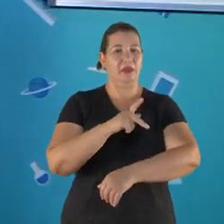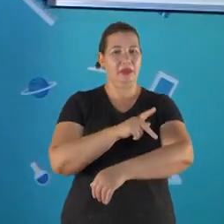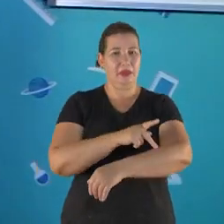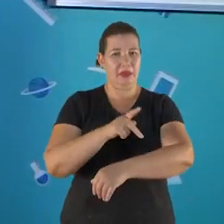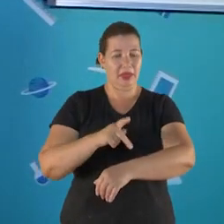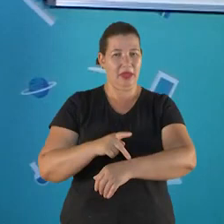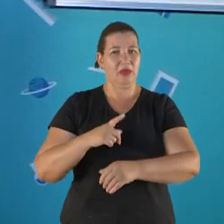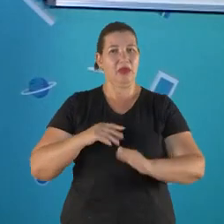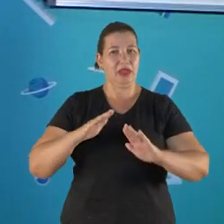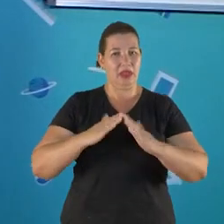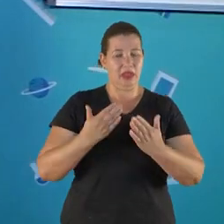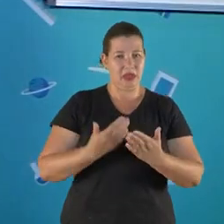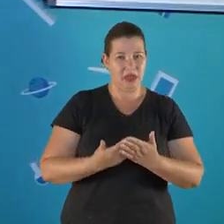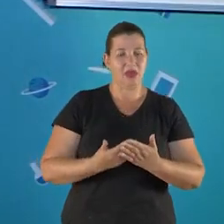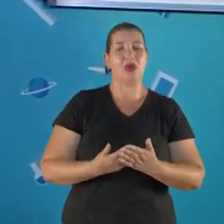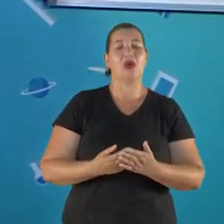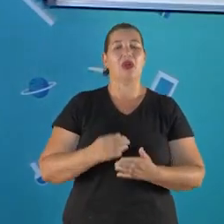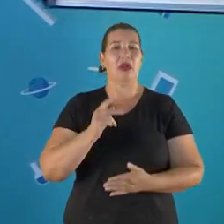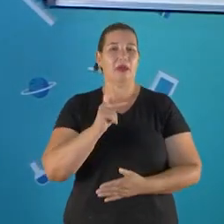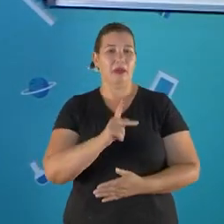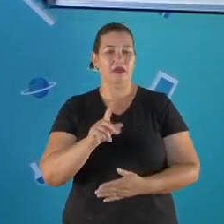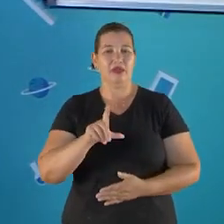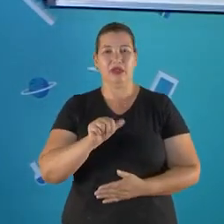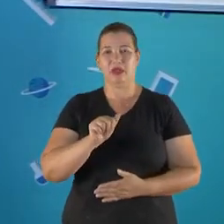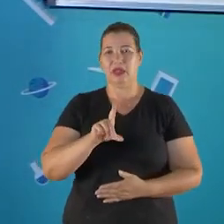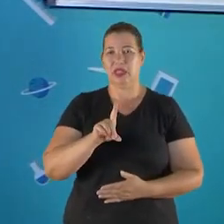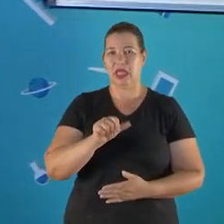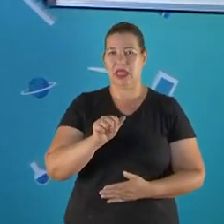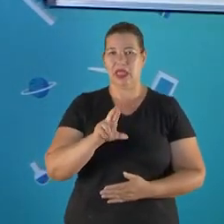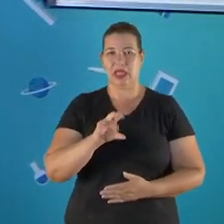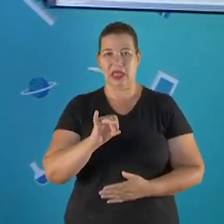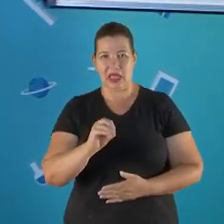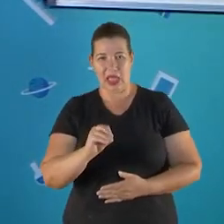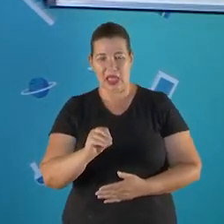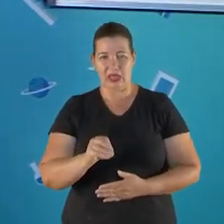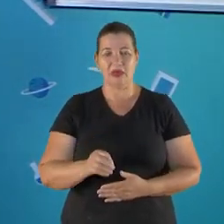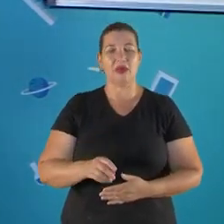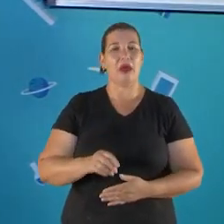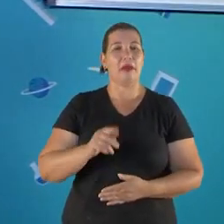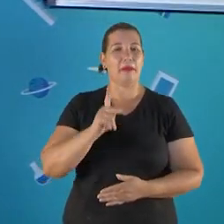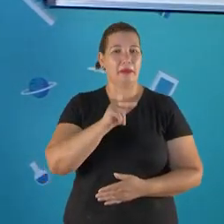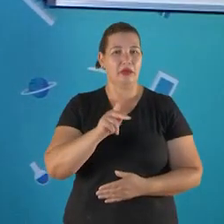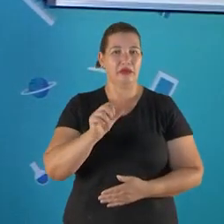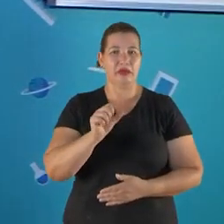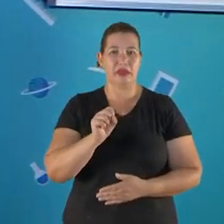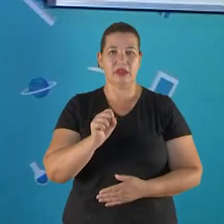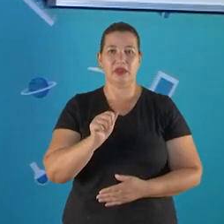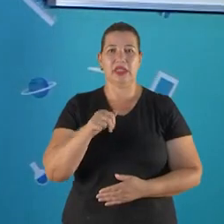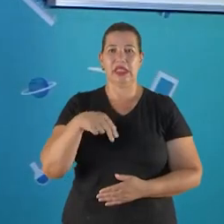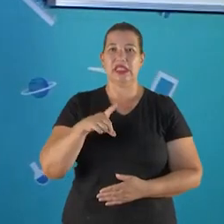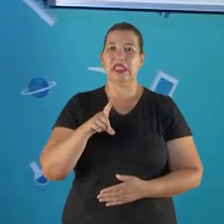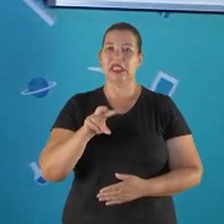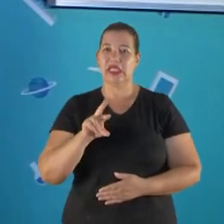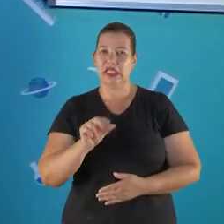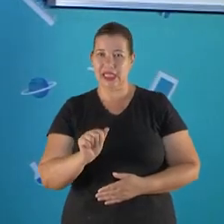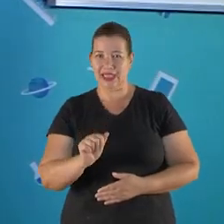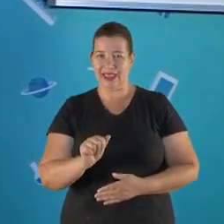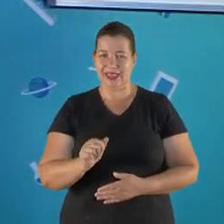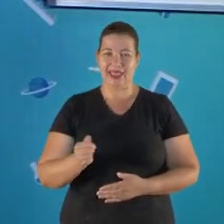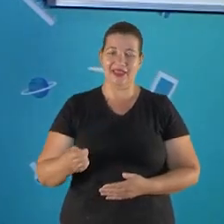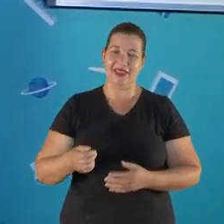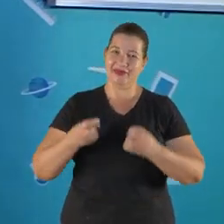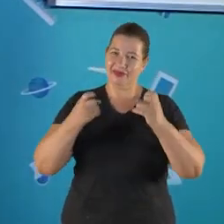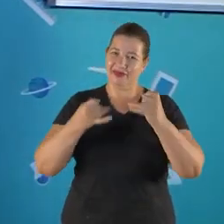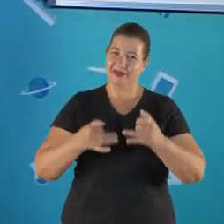analista pedagógica lá da Escola Municipal Professor Ladário Teixeira, professora Sandra. Então, professora